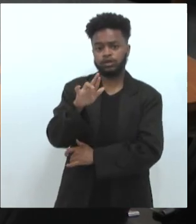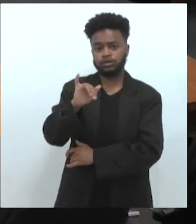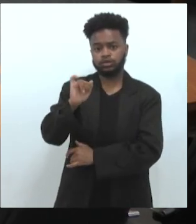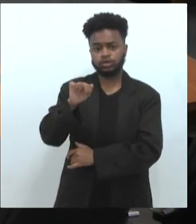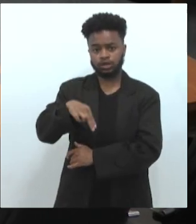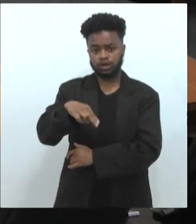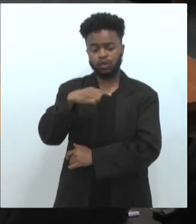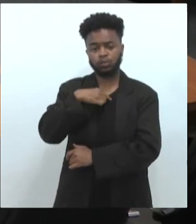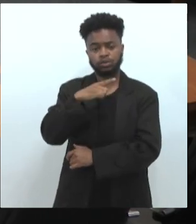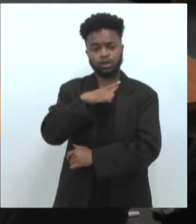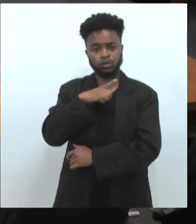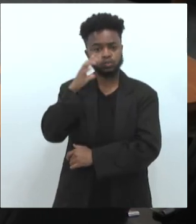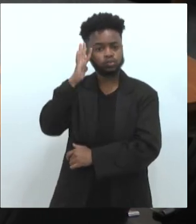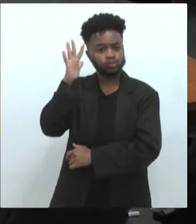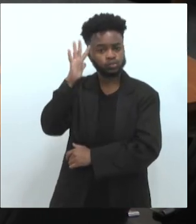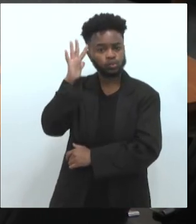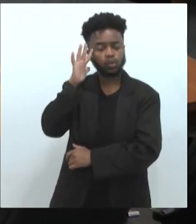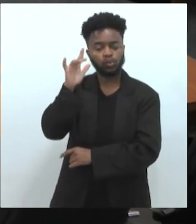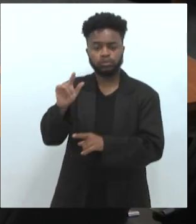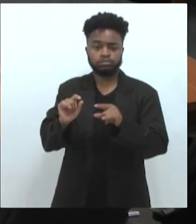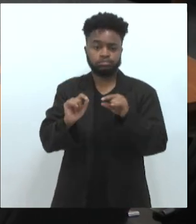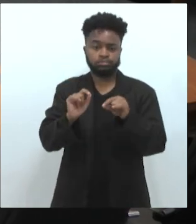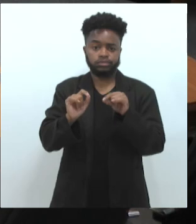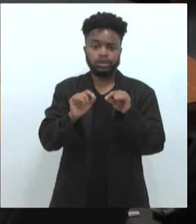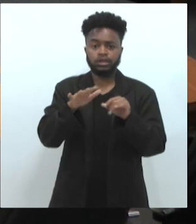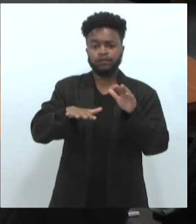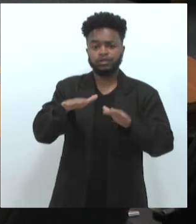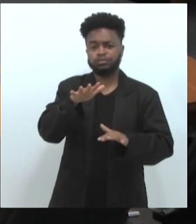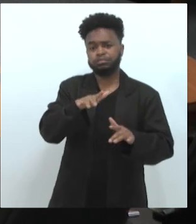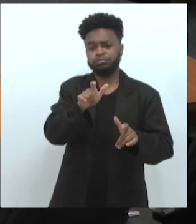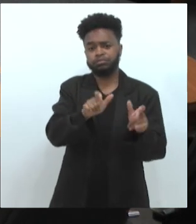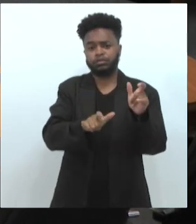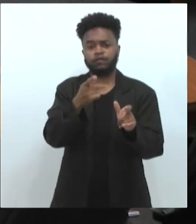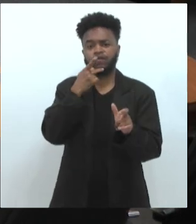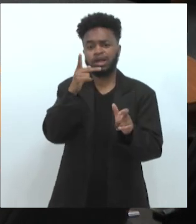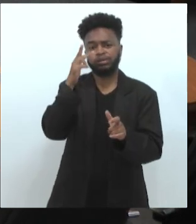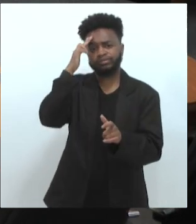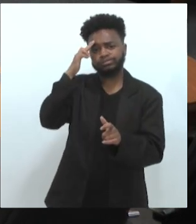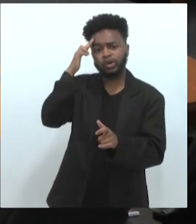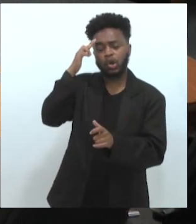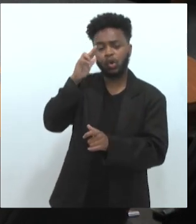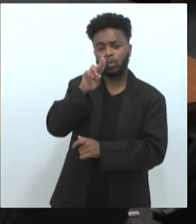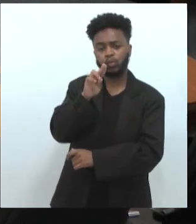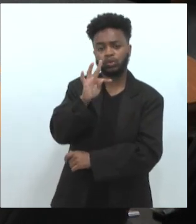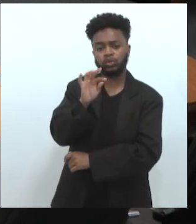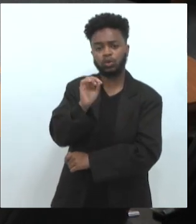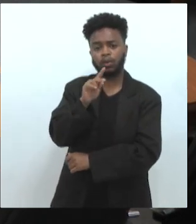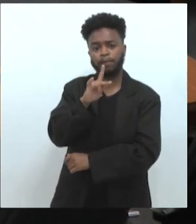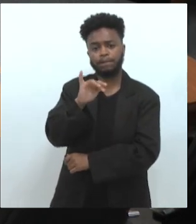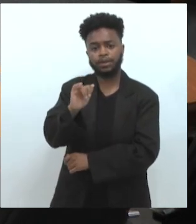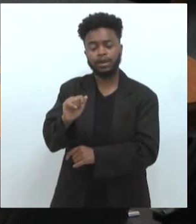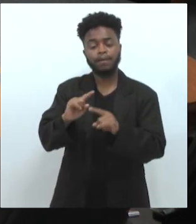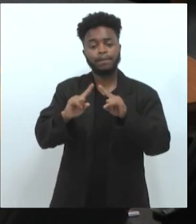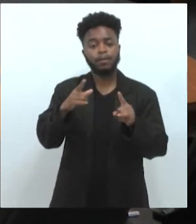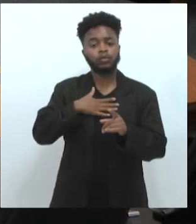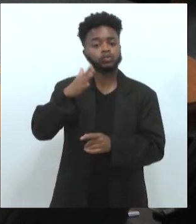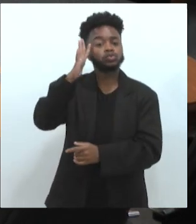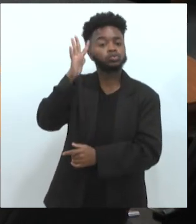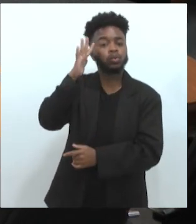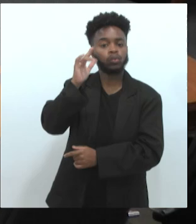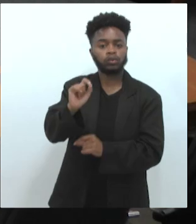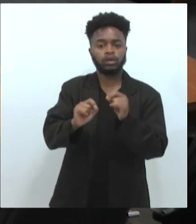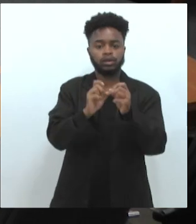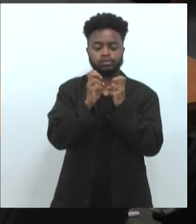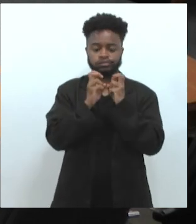um sonho, que podiam dizer até que uma utopia, mas eu tinha um sonho, que esta ferrovia, a